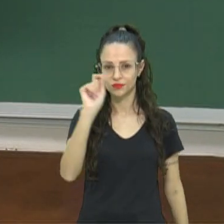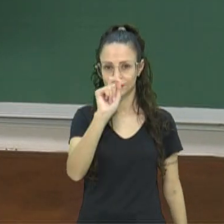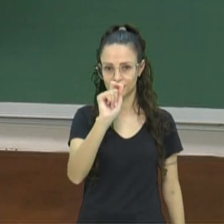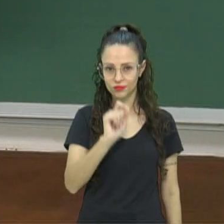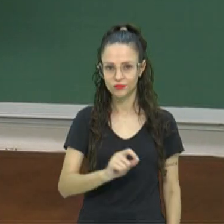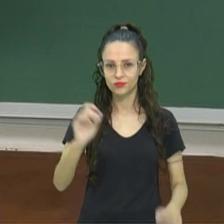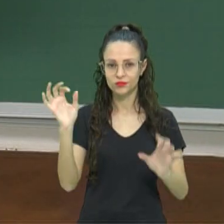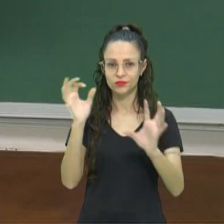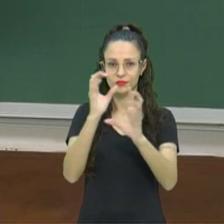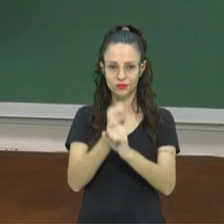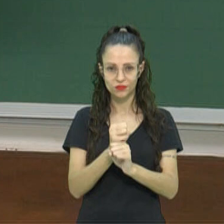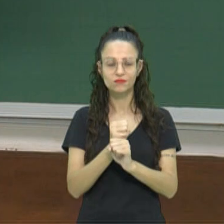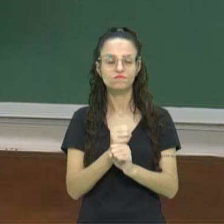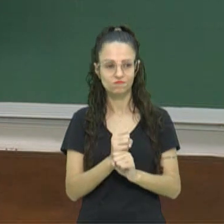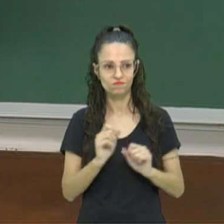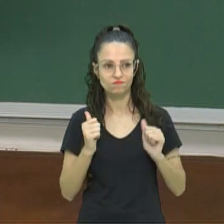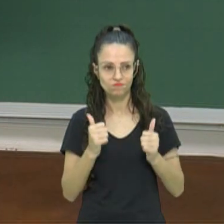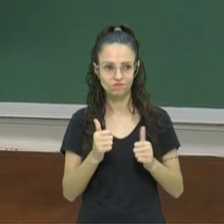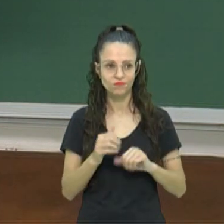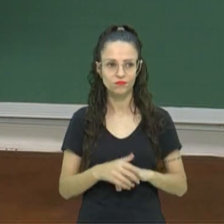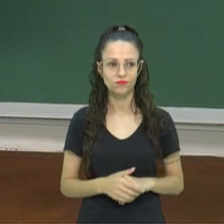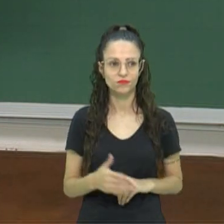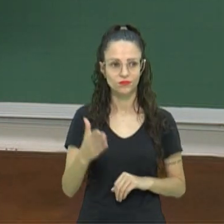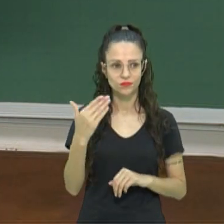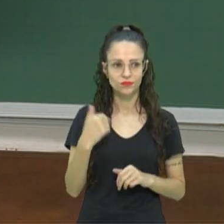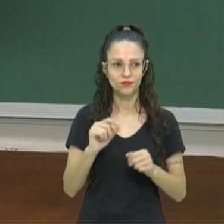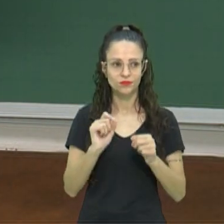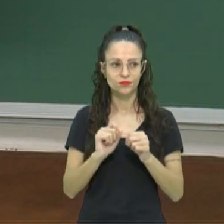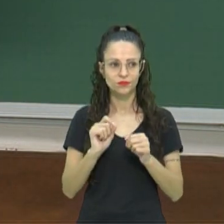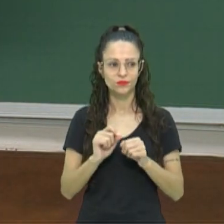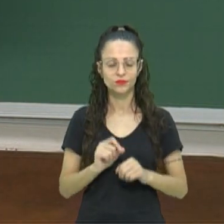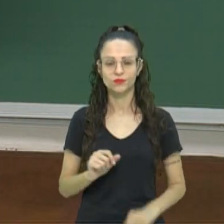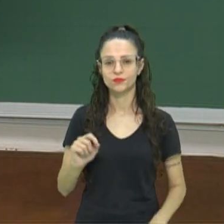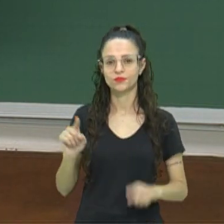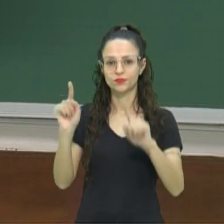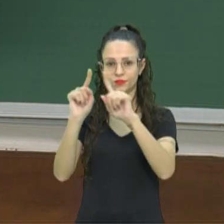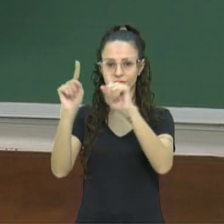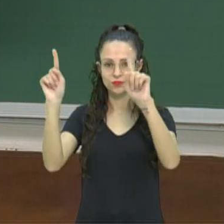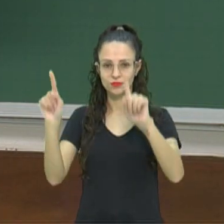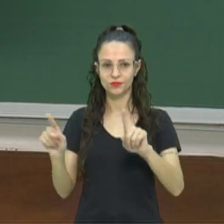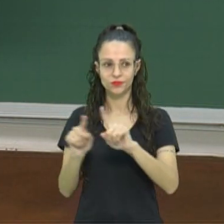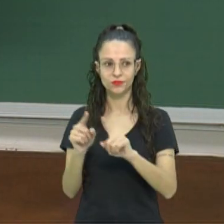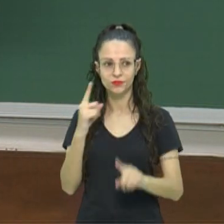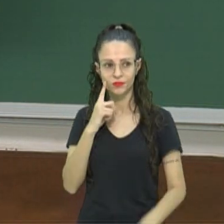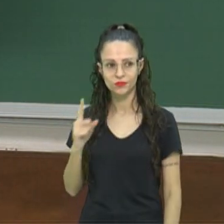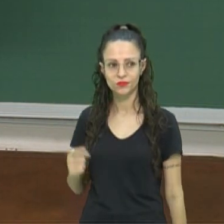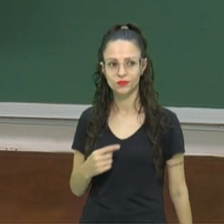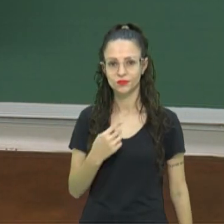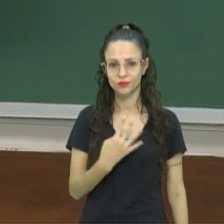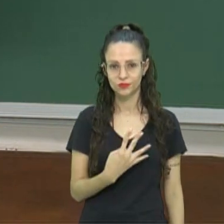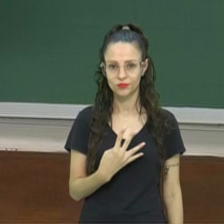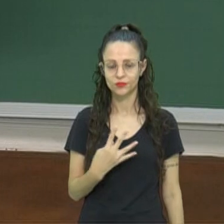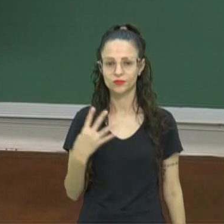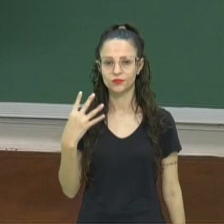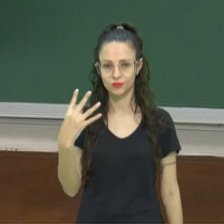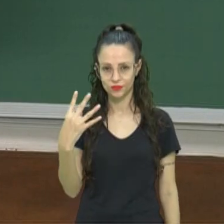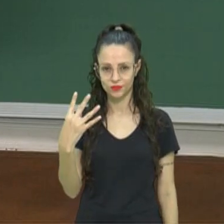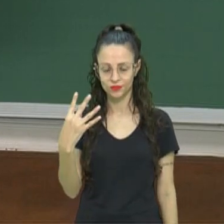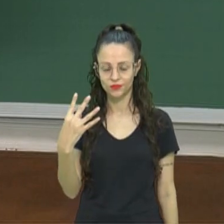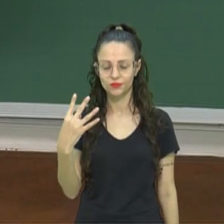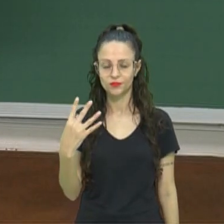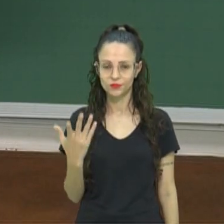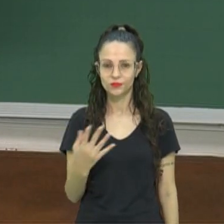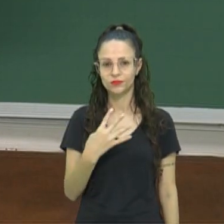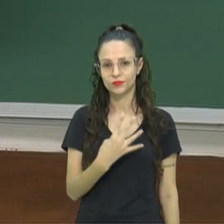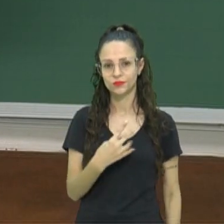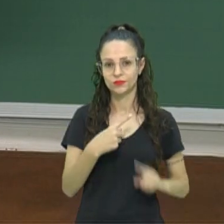figuras e somar tudo, ok? Vamos fazer essa conta? O quadrado aqui embaixo, ó, 4 por 4 por 4. Então,